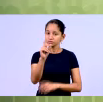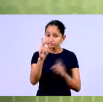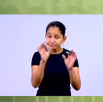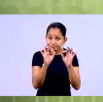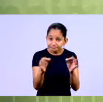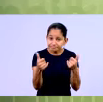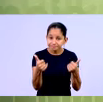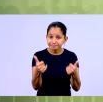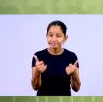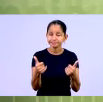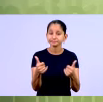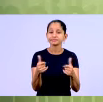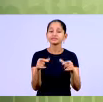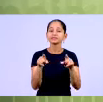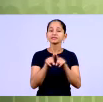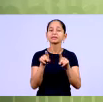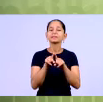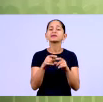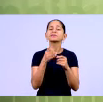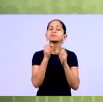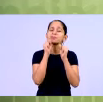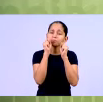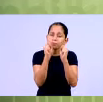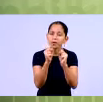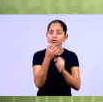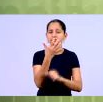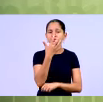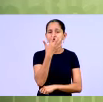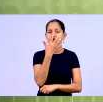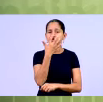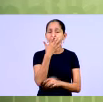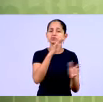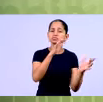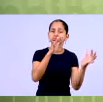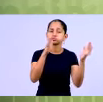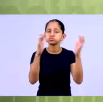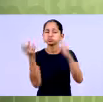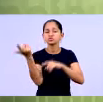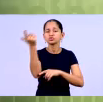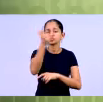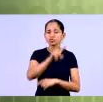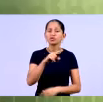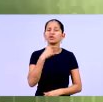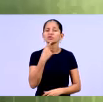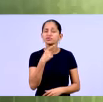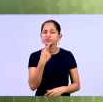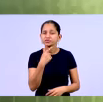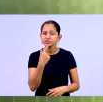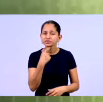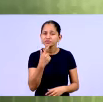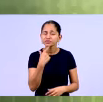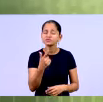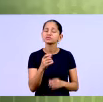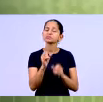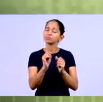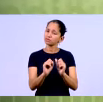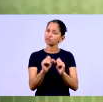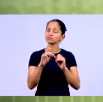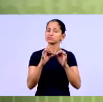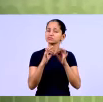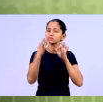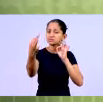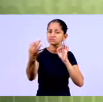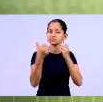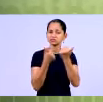E, pessoal, reassistam as teleaulas, leiam os slides, tirem suas dúvidas com nossos tutores à